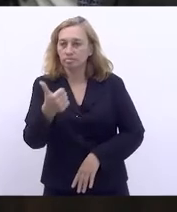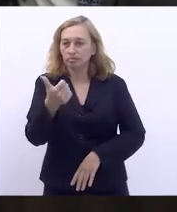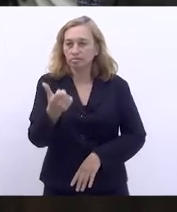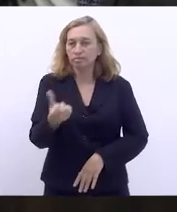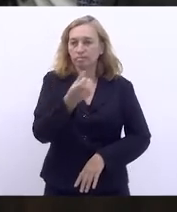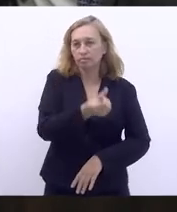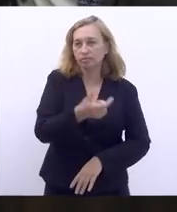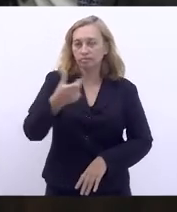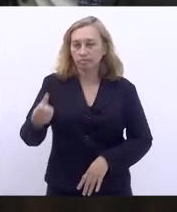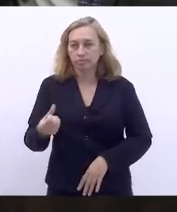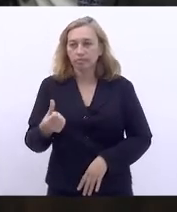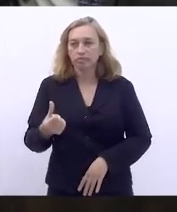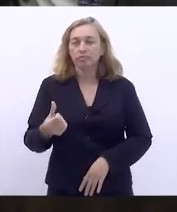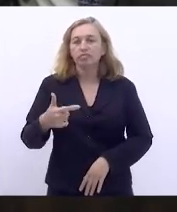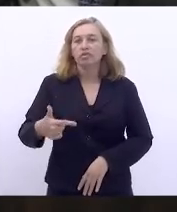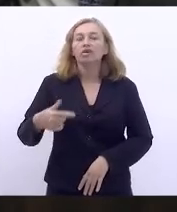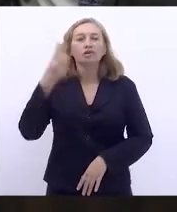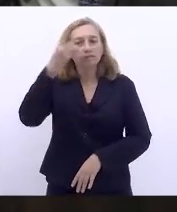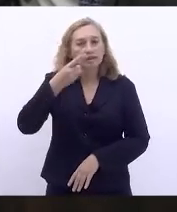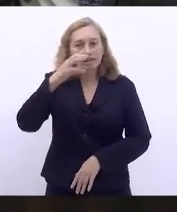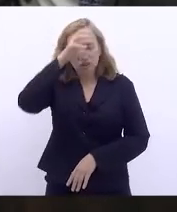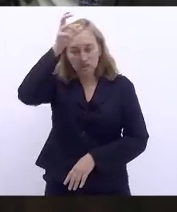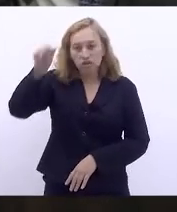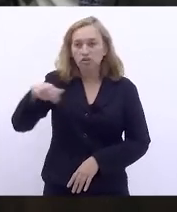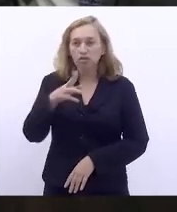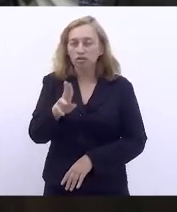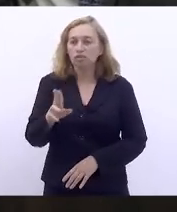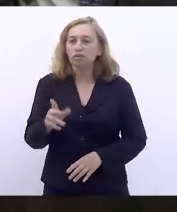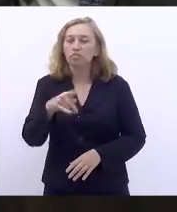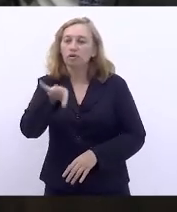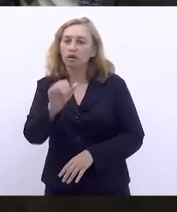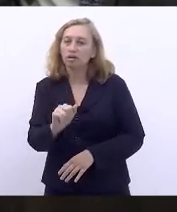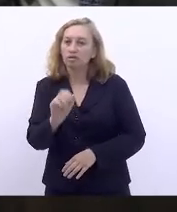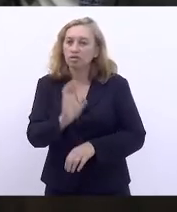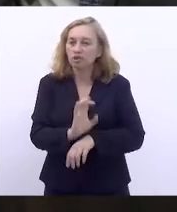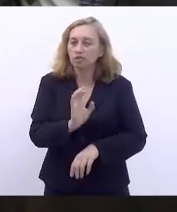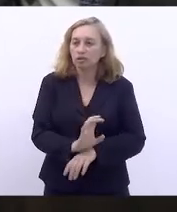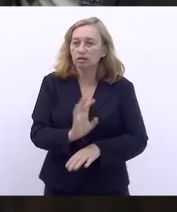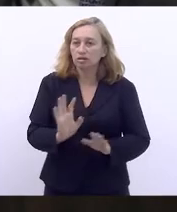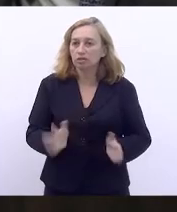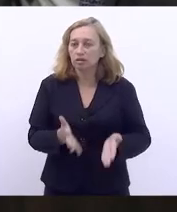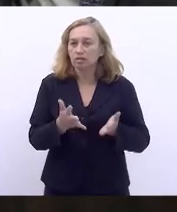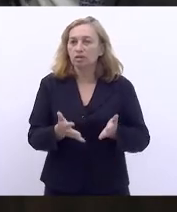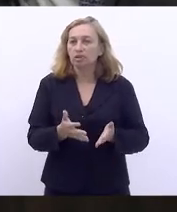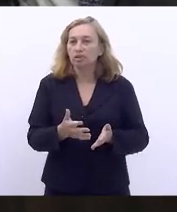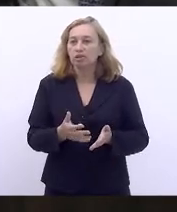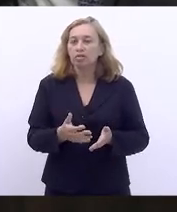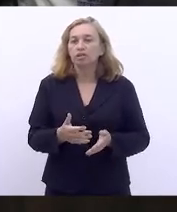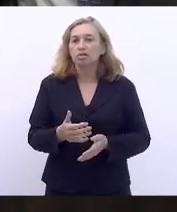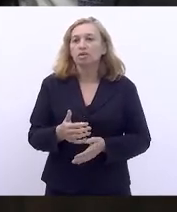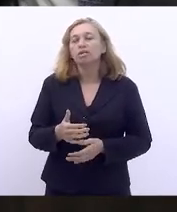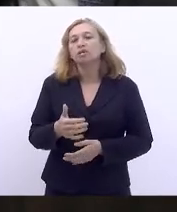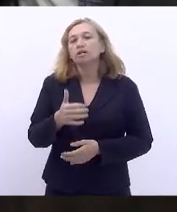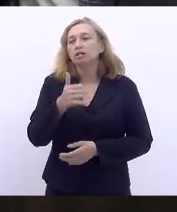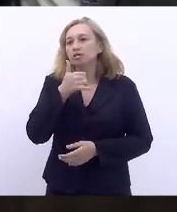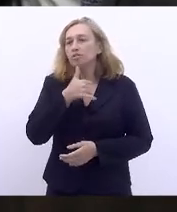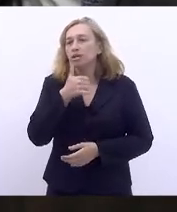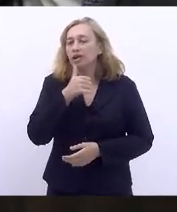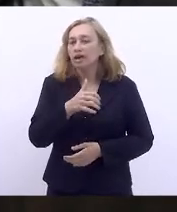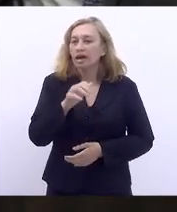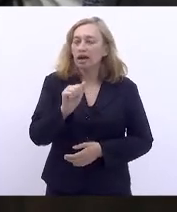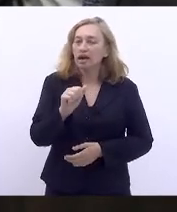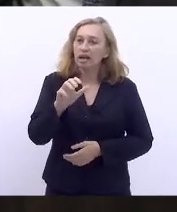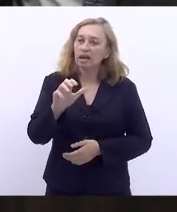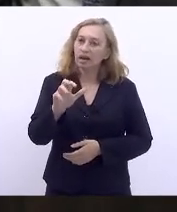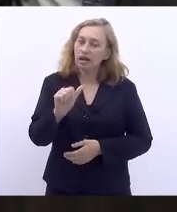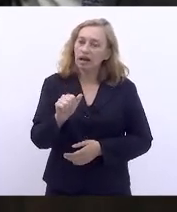deputada Tia Ju, que cria o Programa Estadual de Defesa e Incentivo à Atividade das Baianas de Acarajé, no âmbito do Estado do Rio de Janeiro. Prendendo